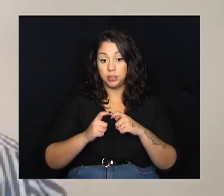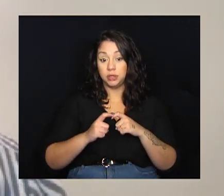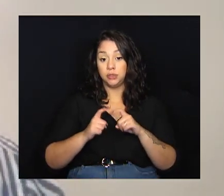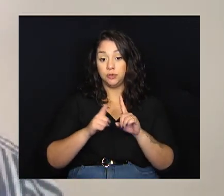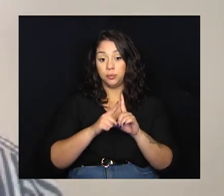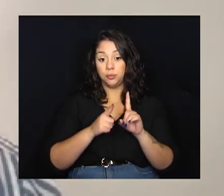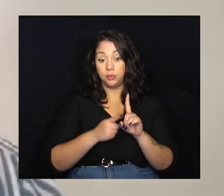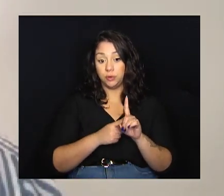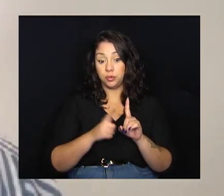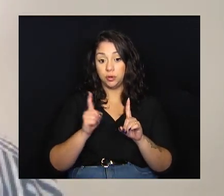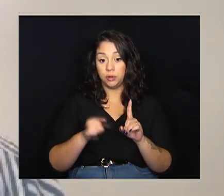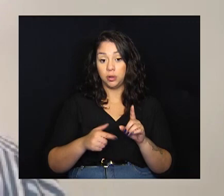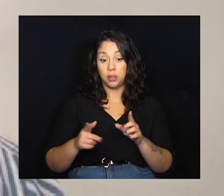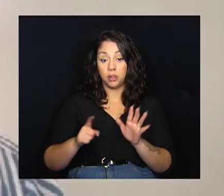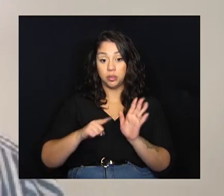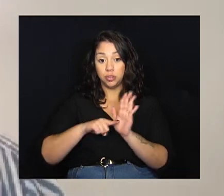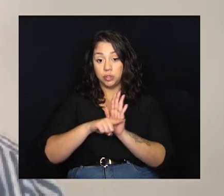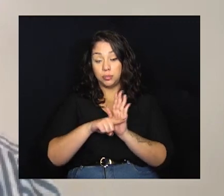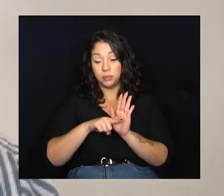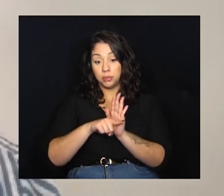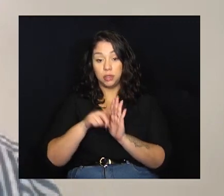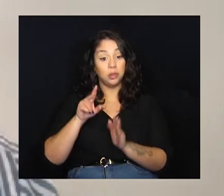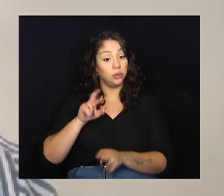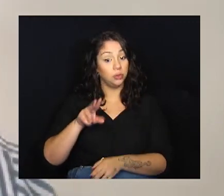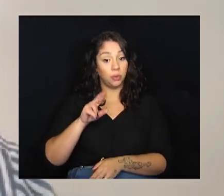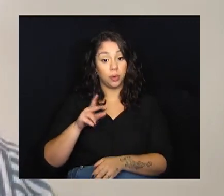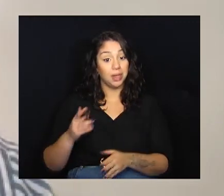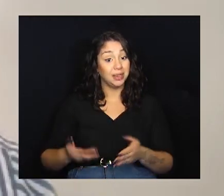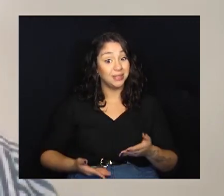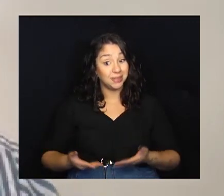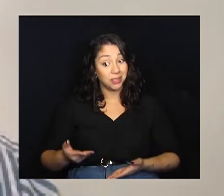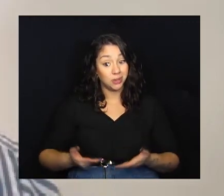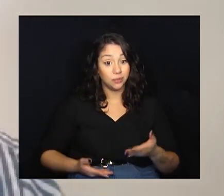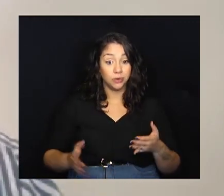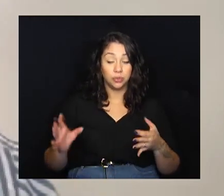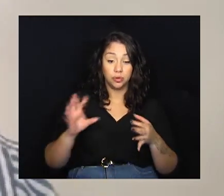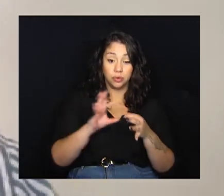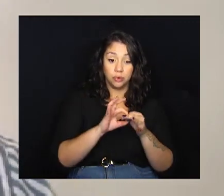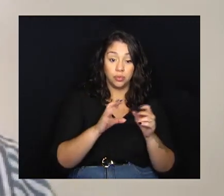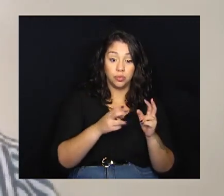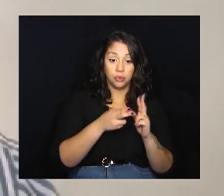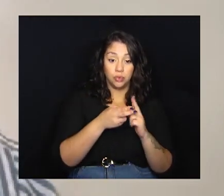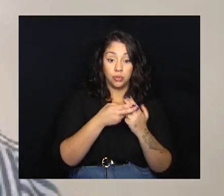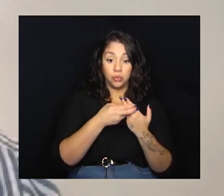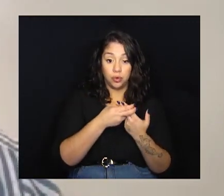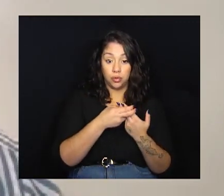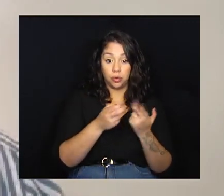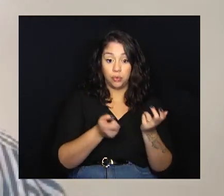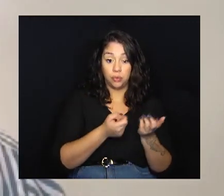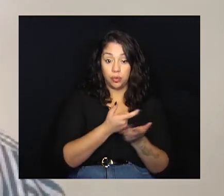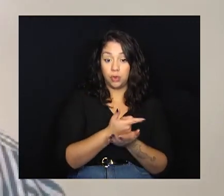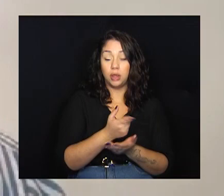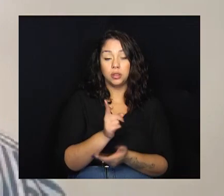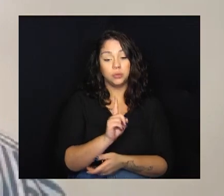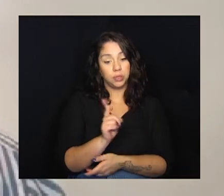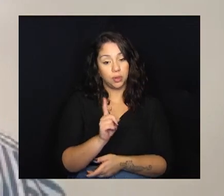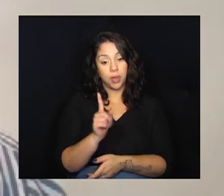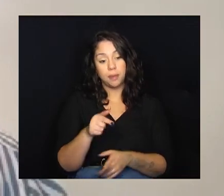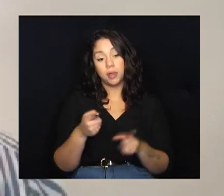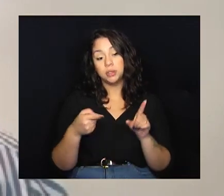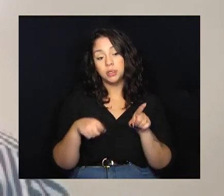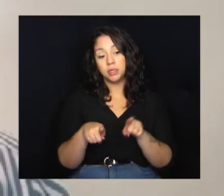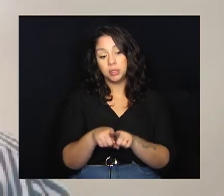através de pesquisa não como um serviço vinculado ao SUS com o SUS tirando isso tá E aí